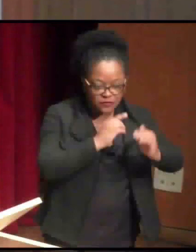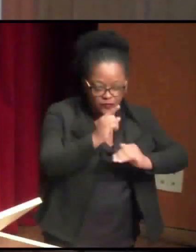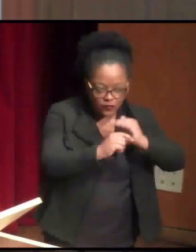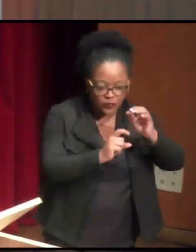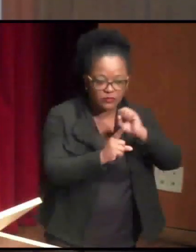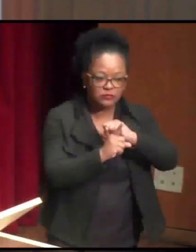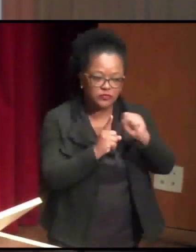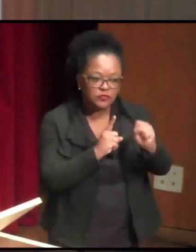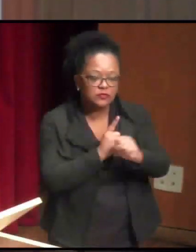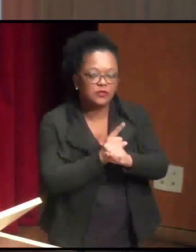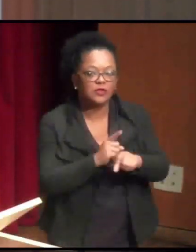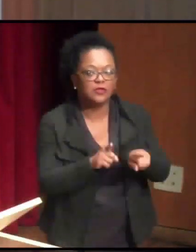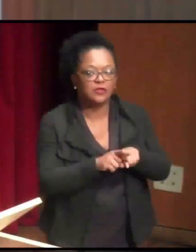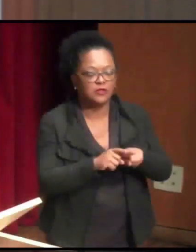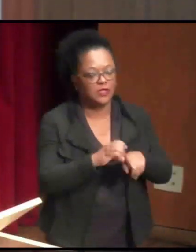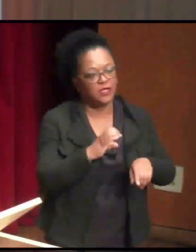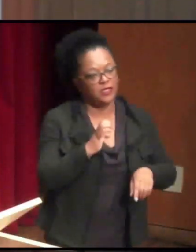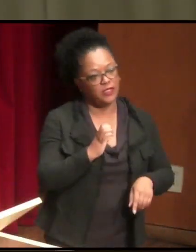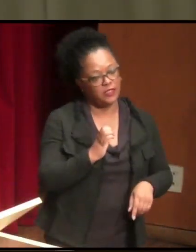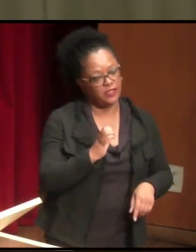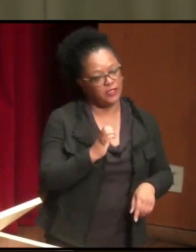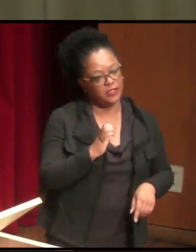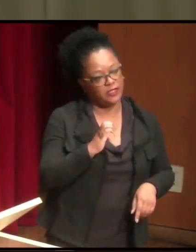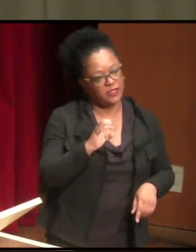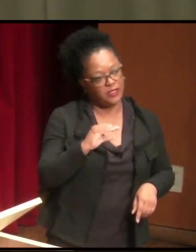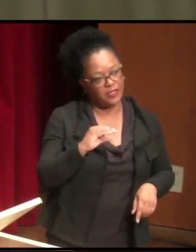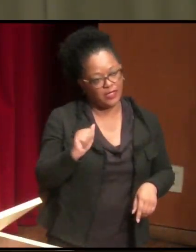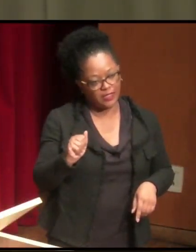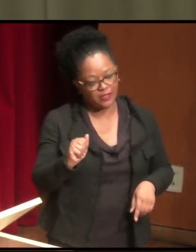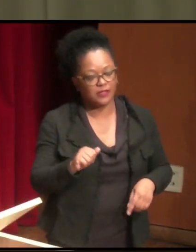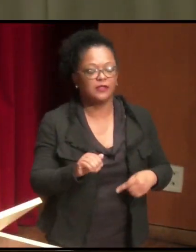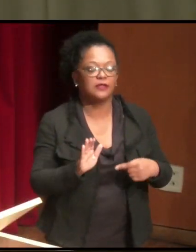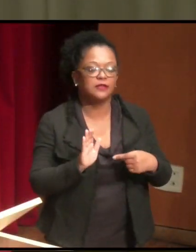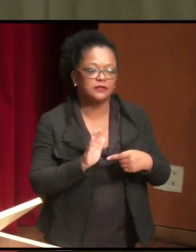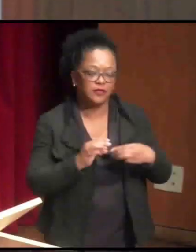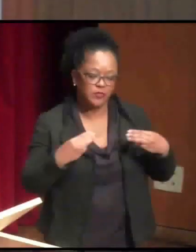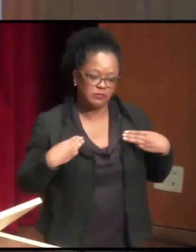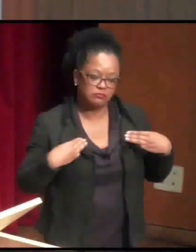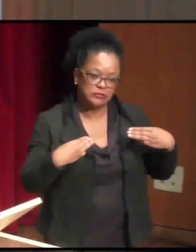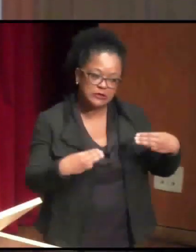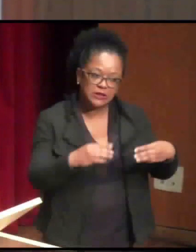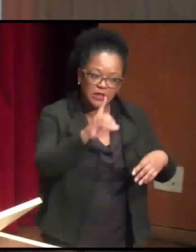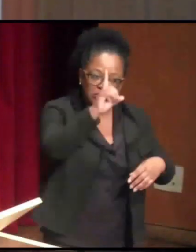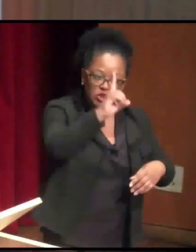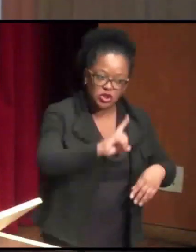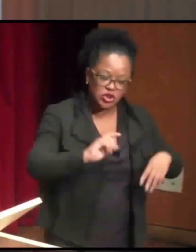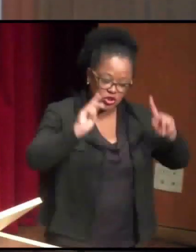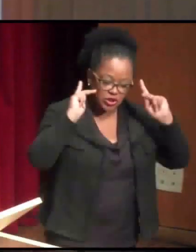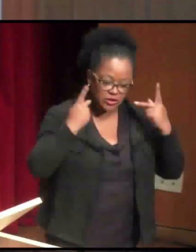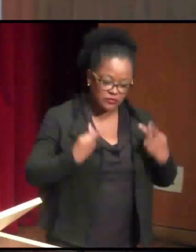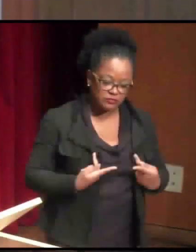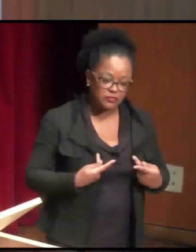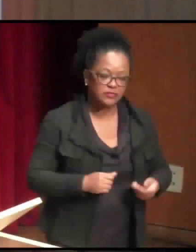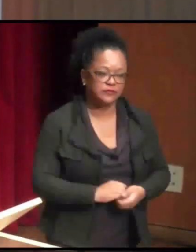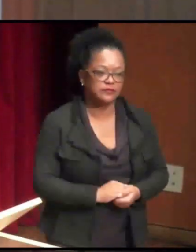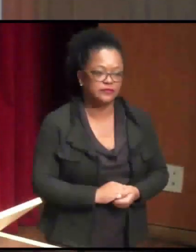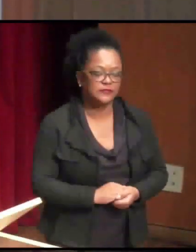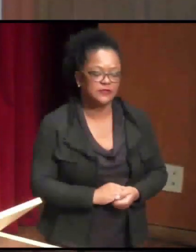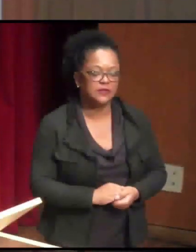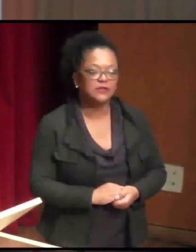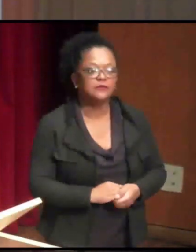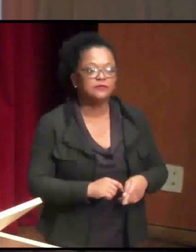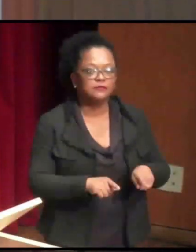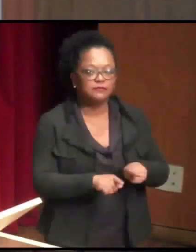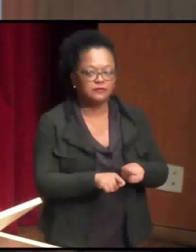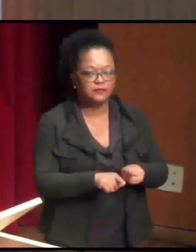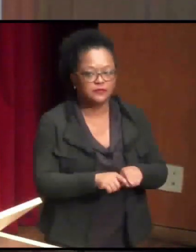Exatamente, do Desenvolvimento Social, o Estatuto da Criança e Adolescente. De direitos humanos, né? Dos direitos humanos, isso. Que mais? Nós temos